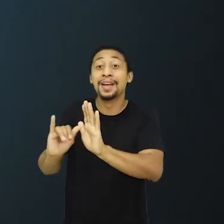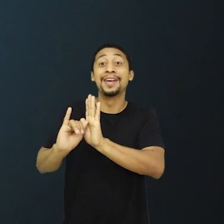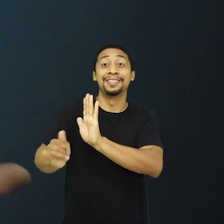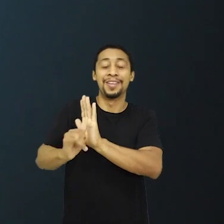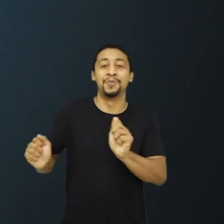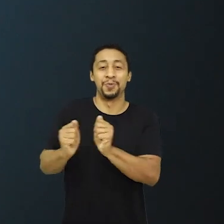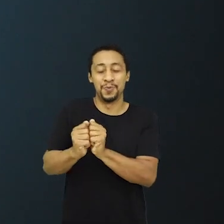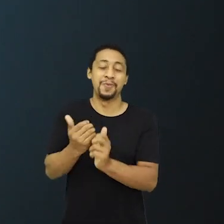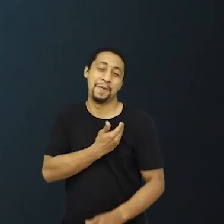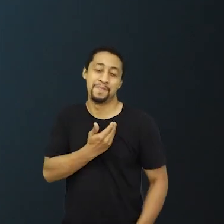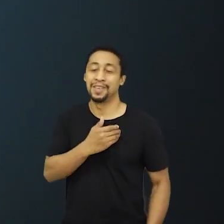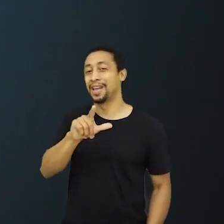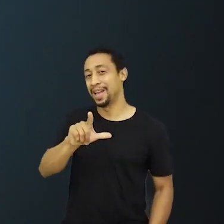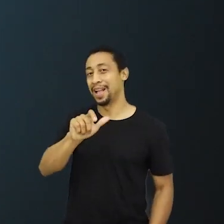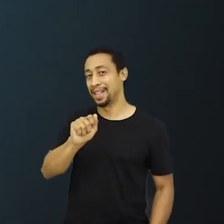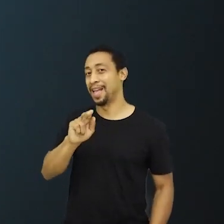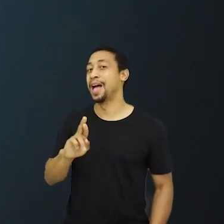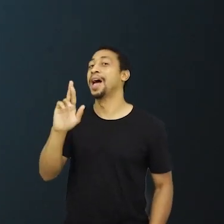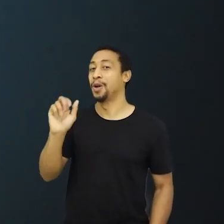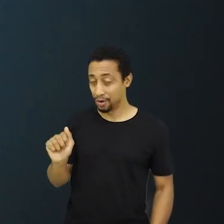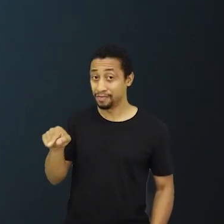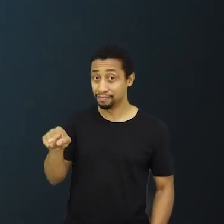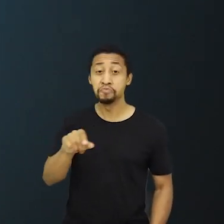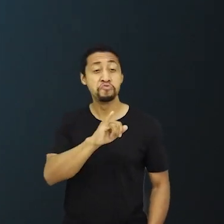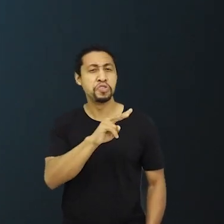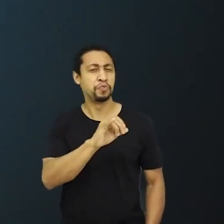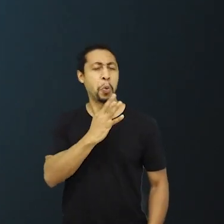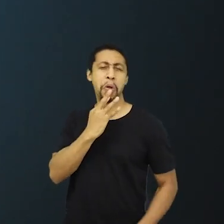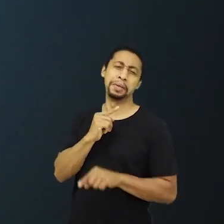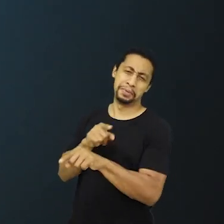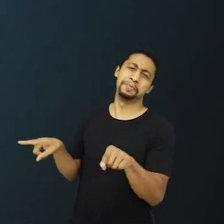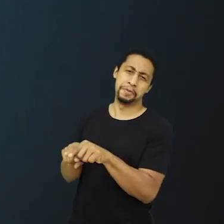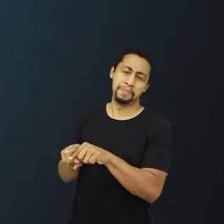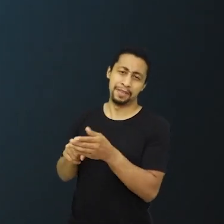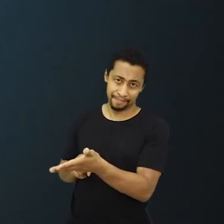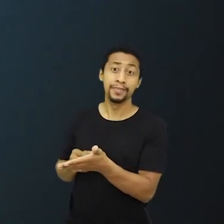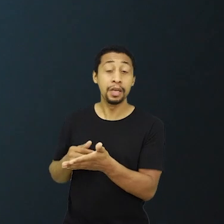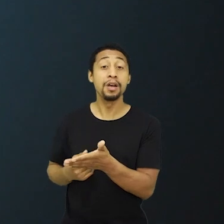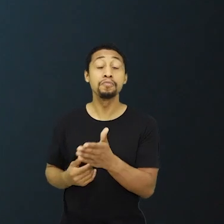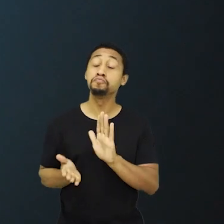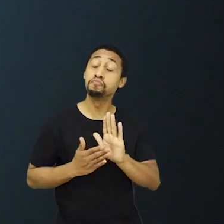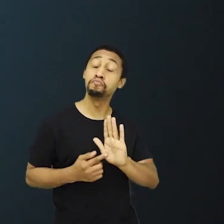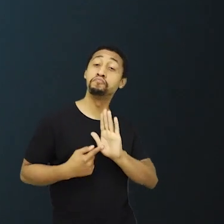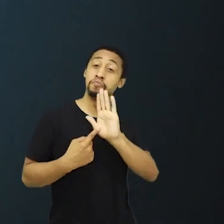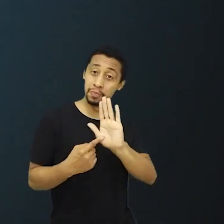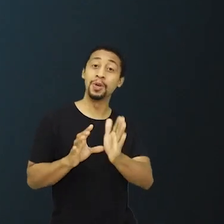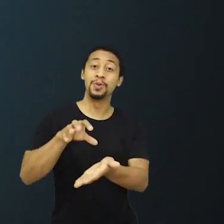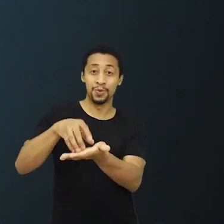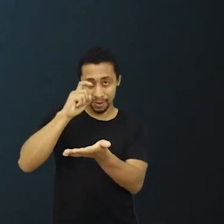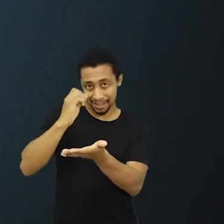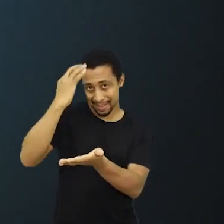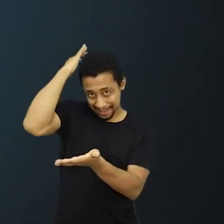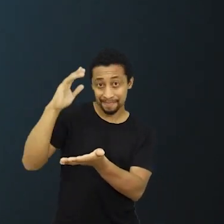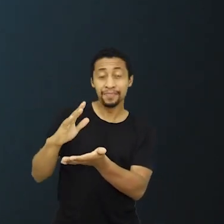conhecia também desde antes de me conhecer, a Laura Faerman, que a gente propôs. O Instituto tinha trazido, e a gente sabia, o Patrício